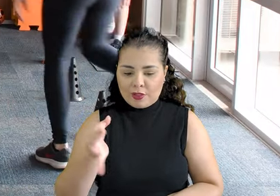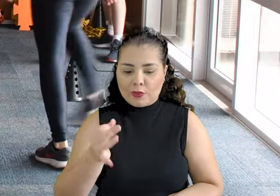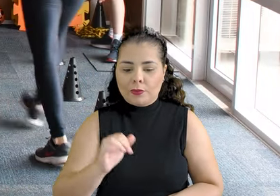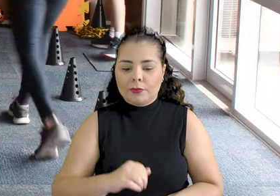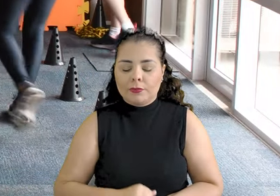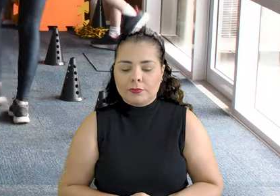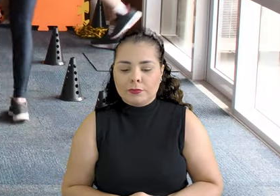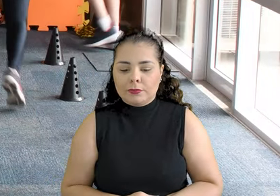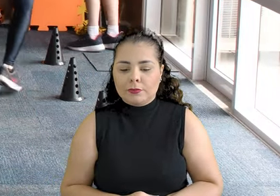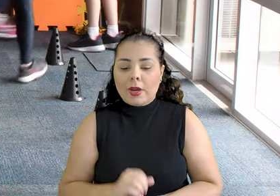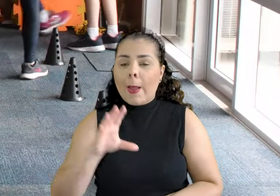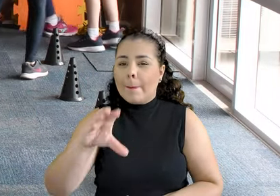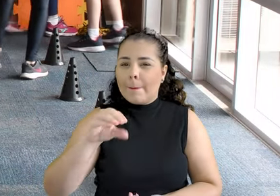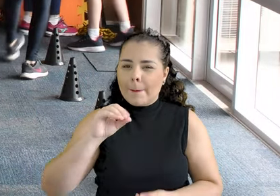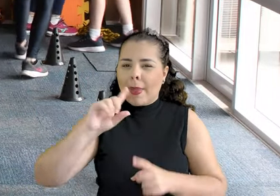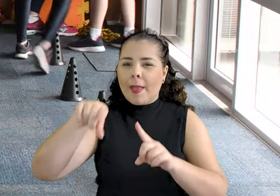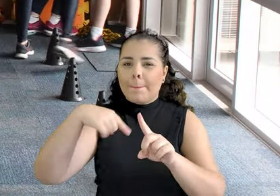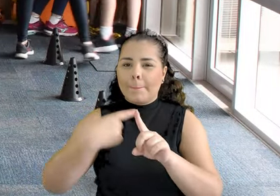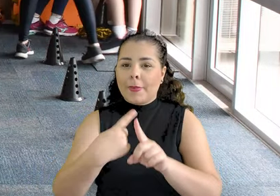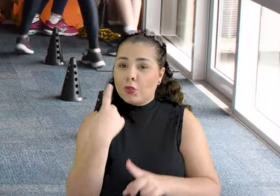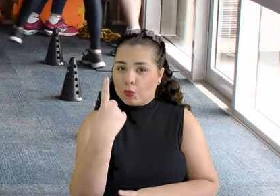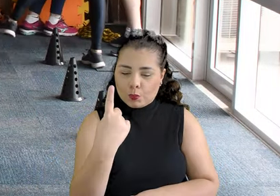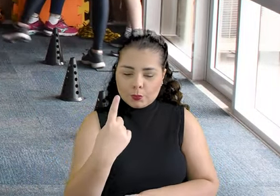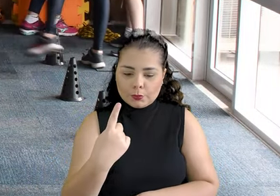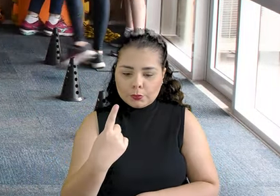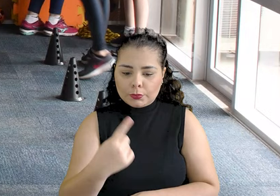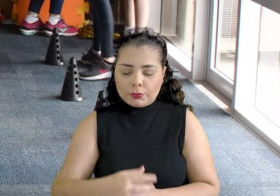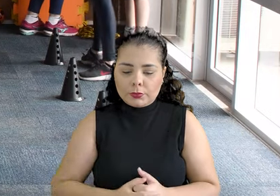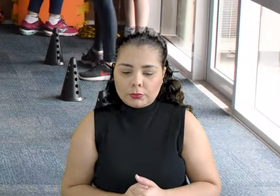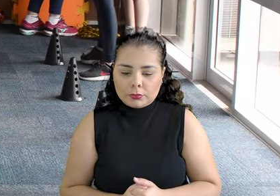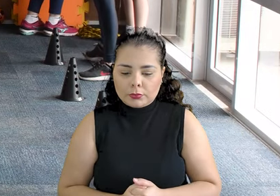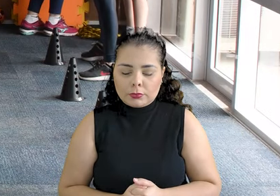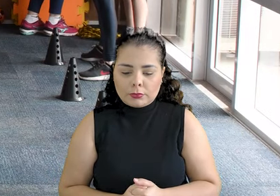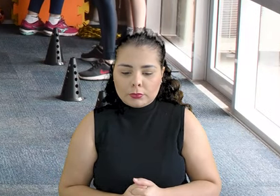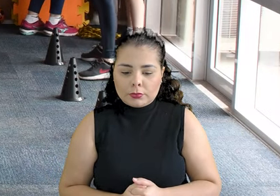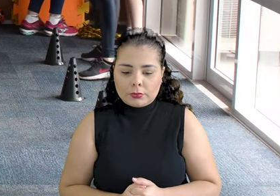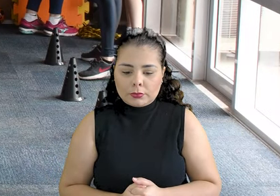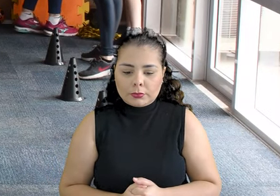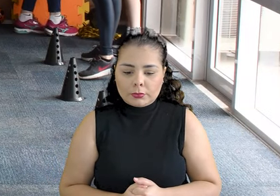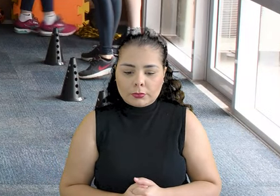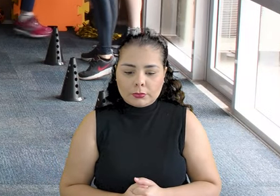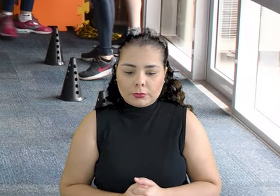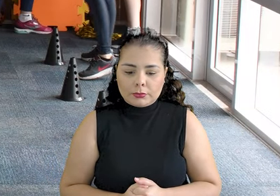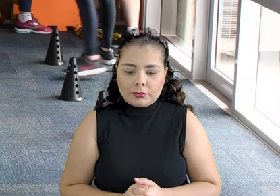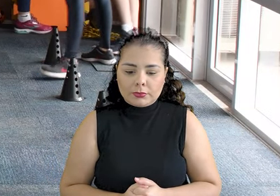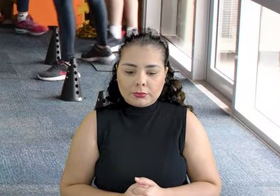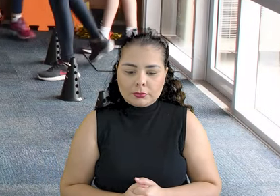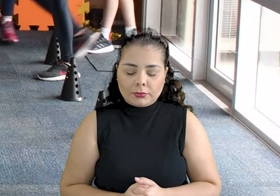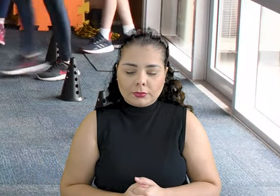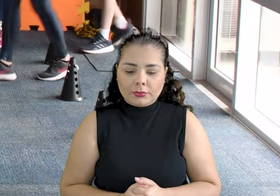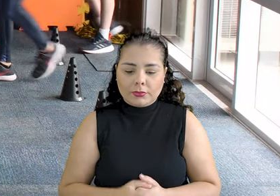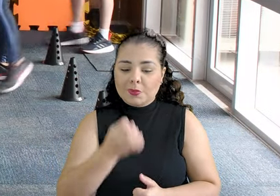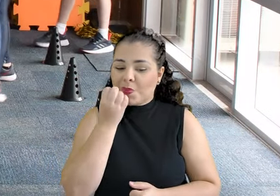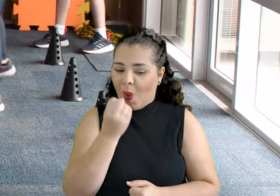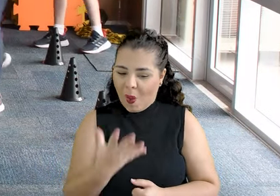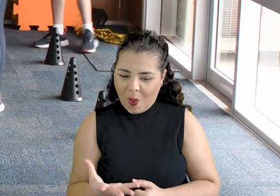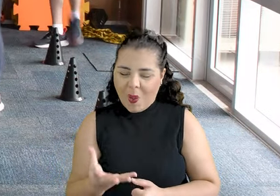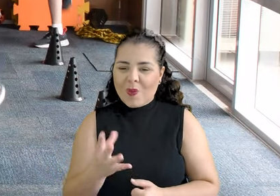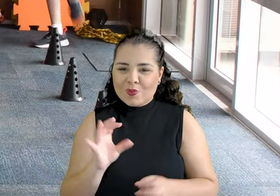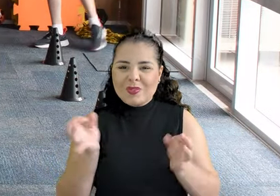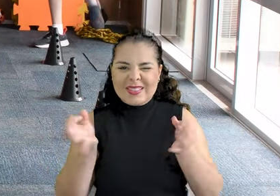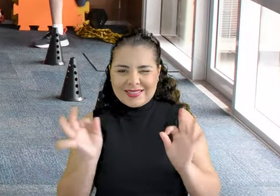Isso. Pega mais um pretinho e mais uma garrafinha. Branquinho, isso. Tá certinho.